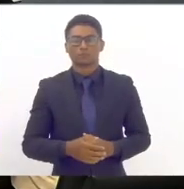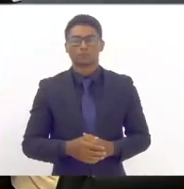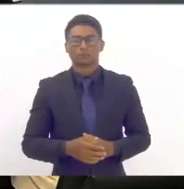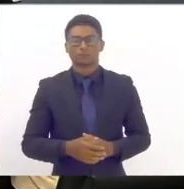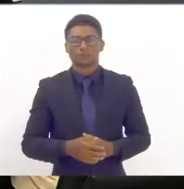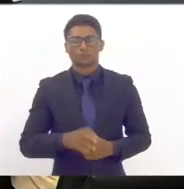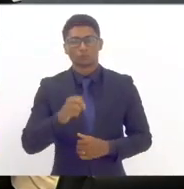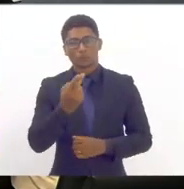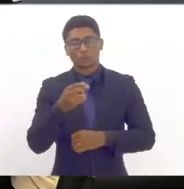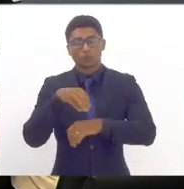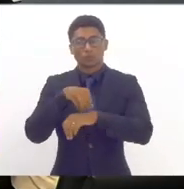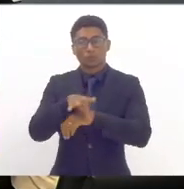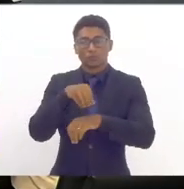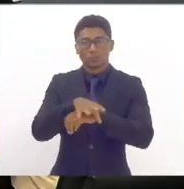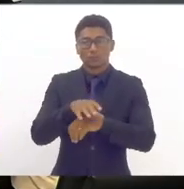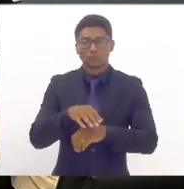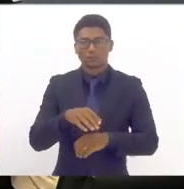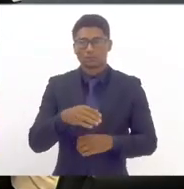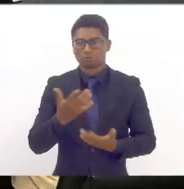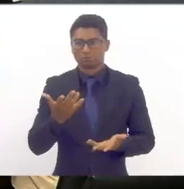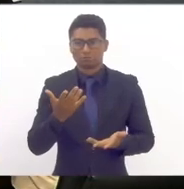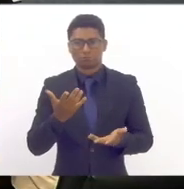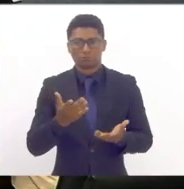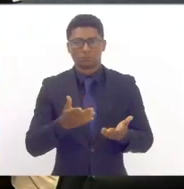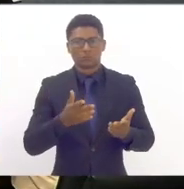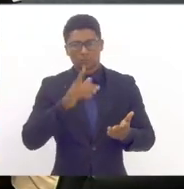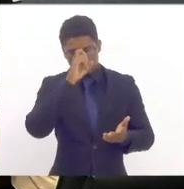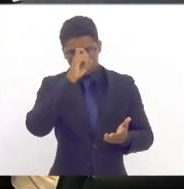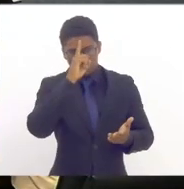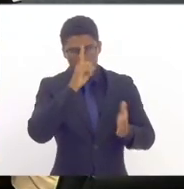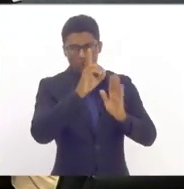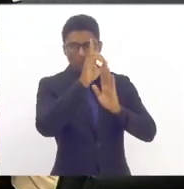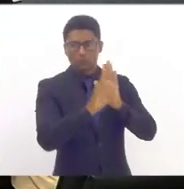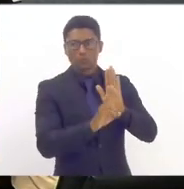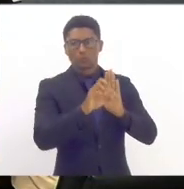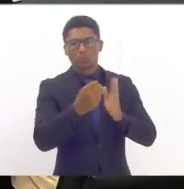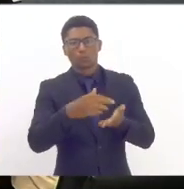dica. Do baleiro ao diretor do hospital ou secretário,